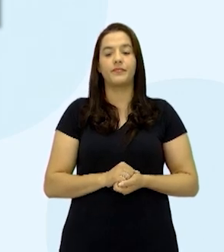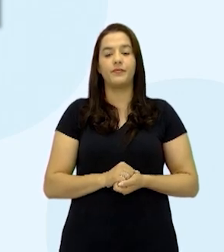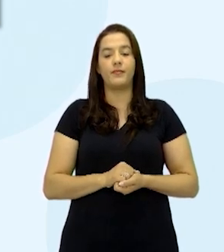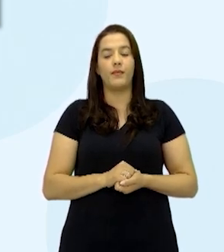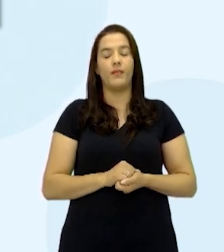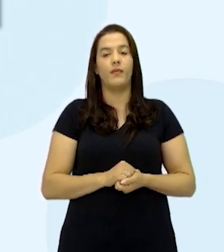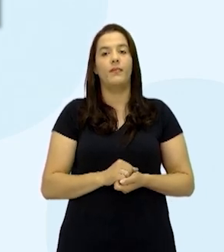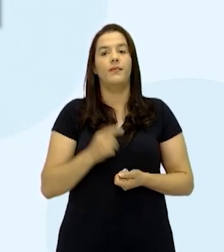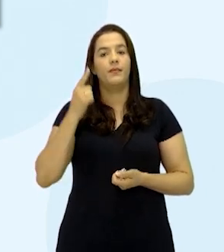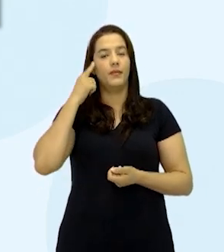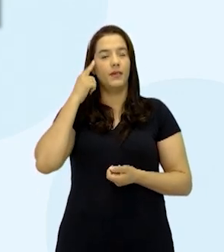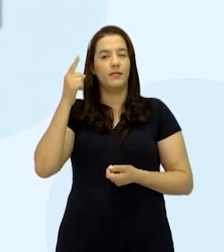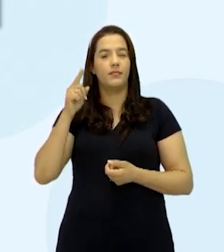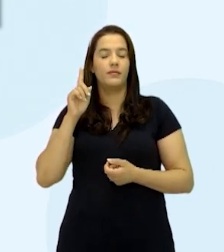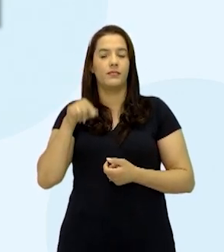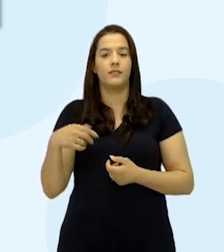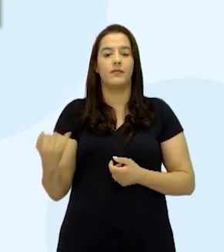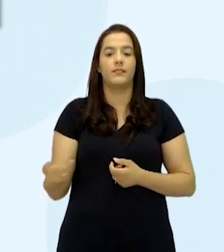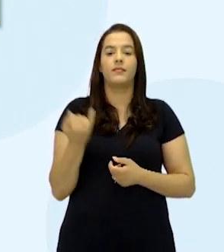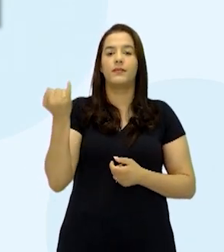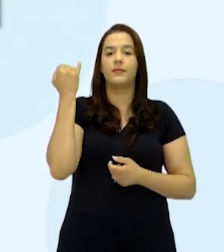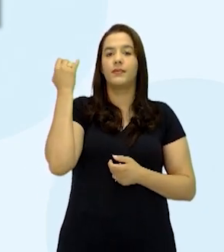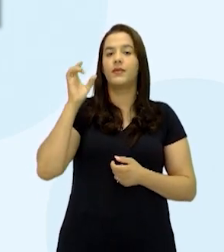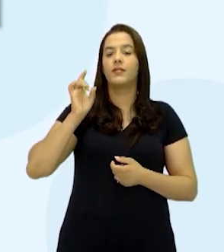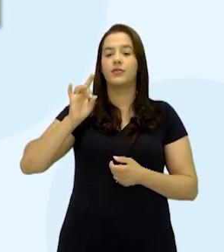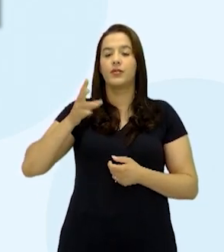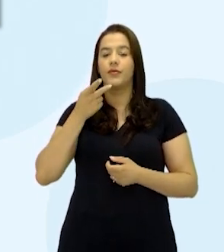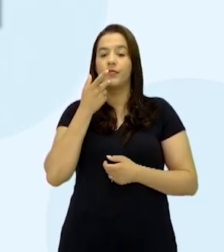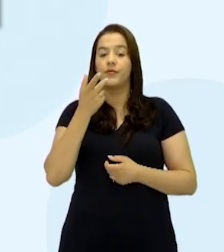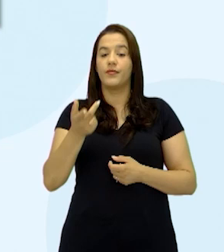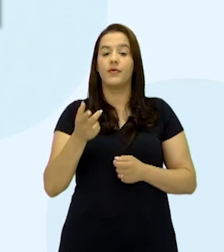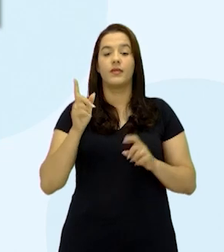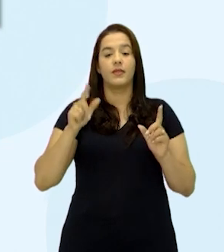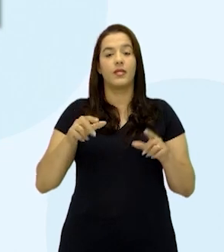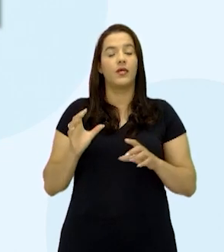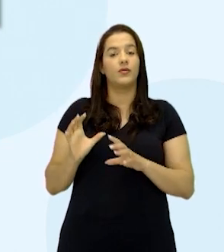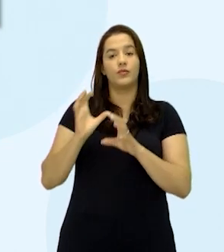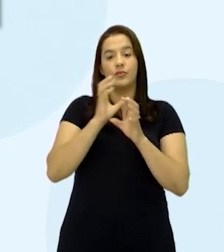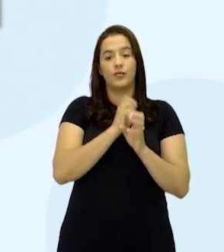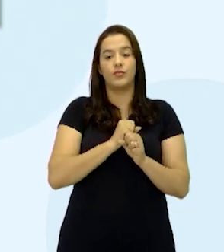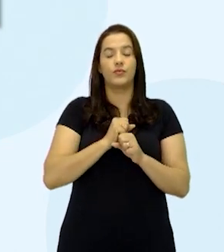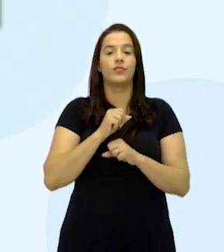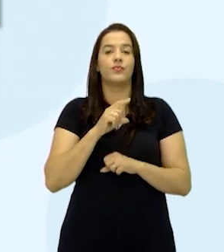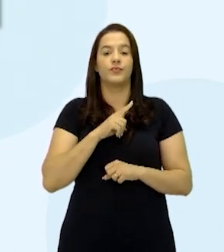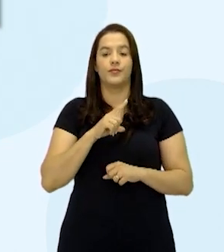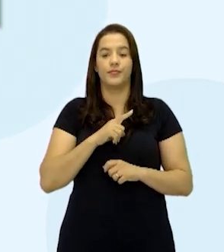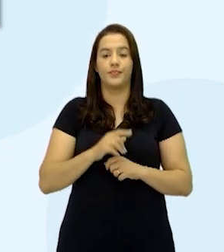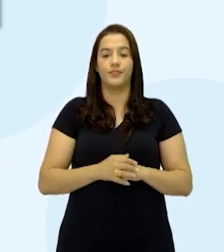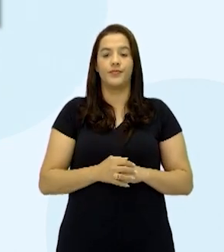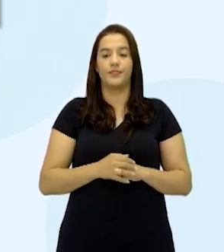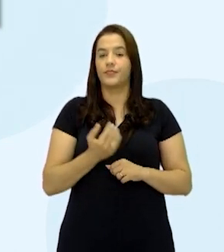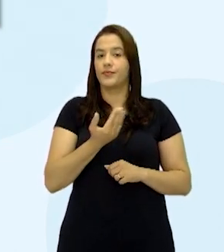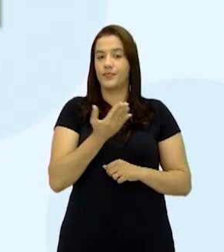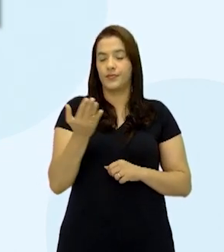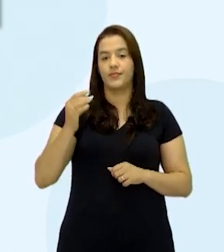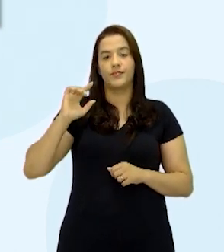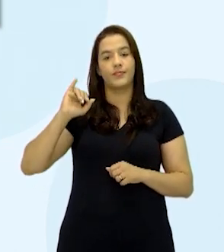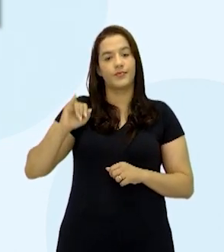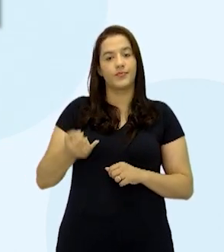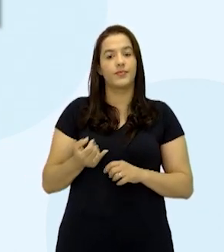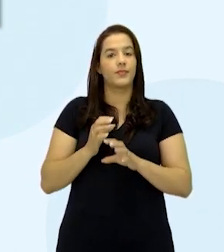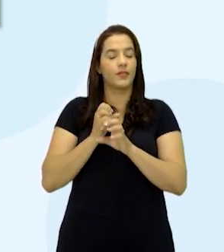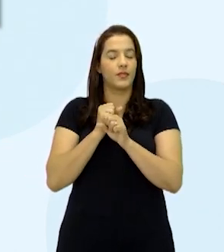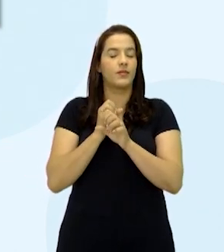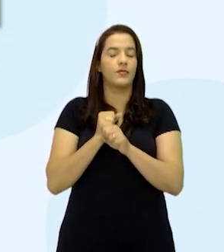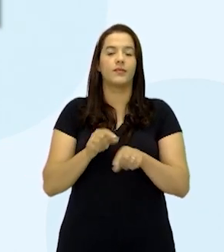Lembrando que a importância desse exercício era só mencionar a respeito desse todo aí, tá certo? Vamos lá, você vai ter oportunidade de calcular